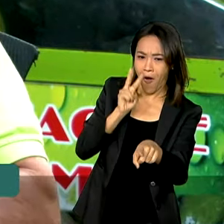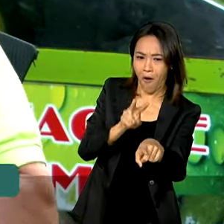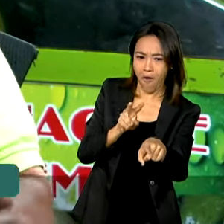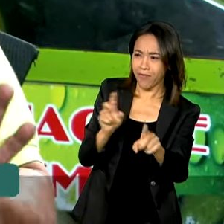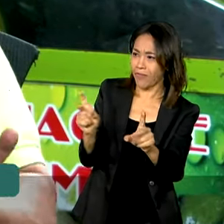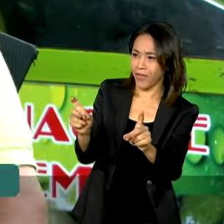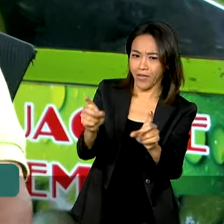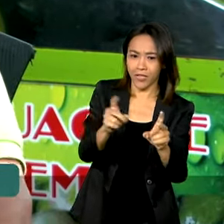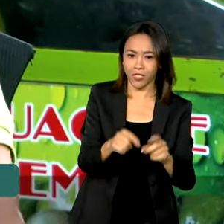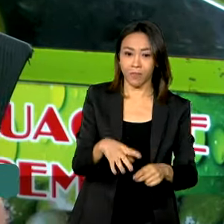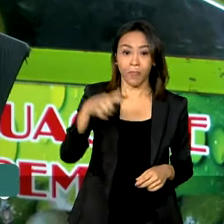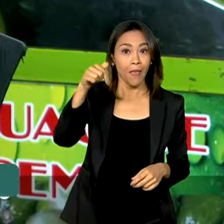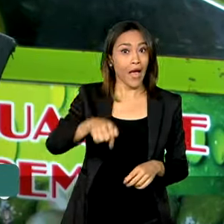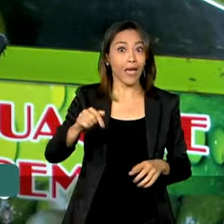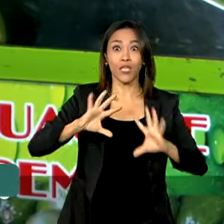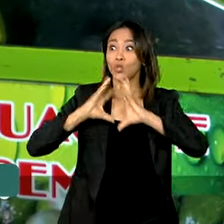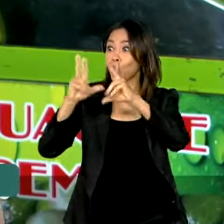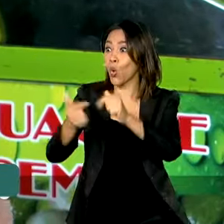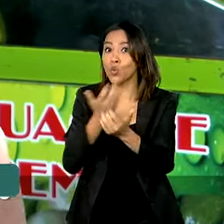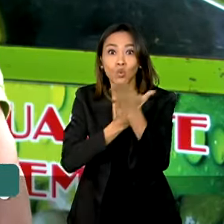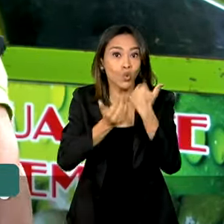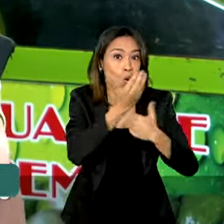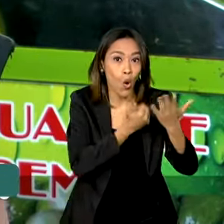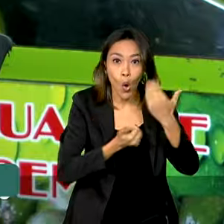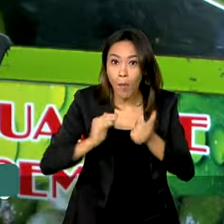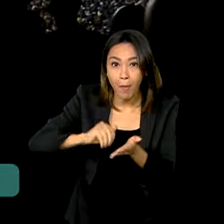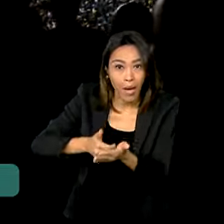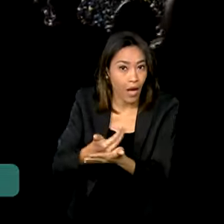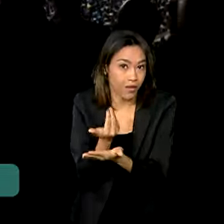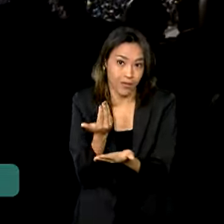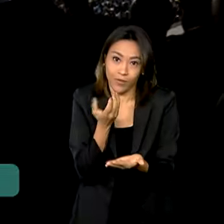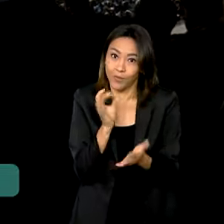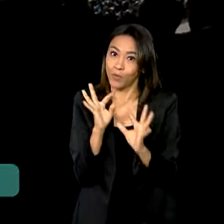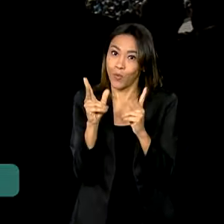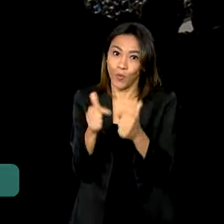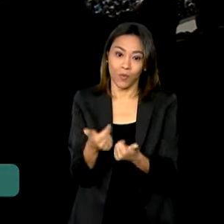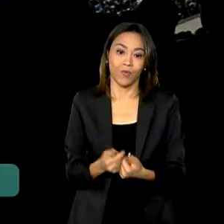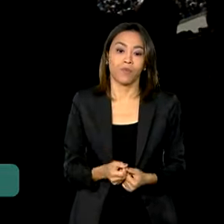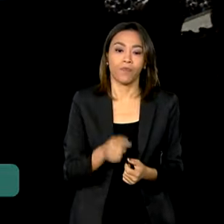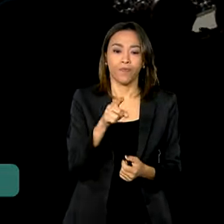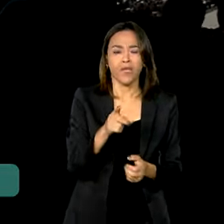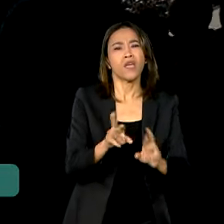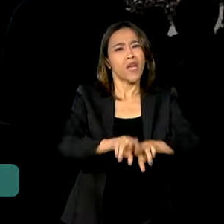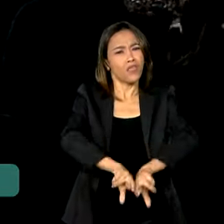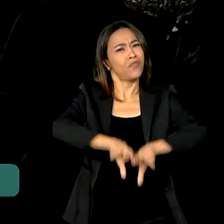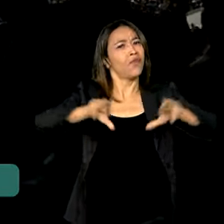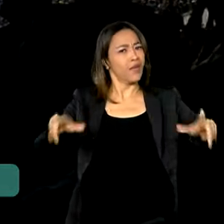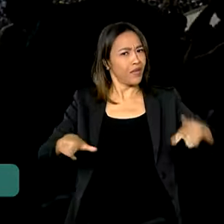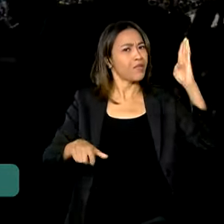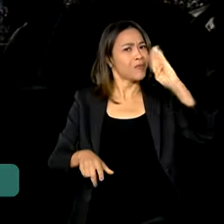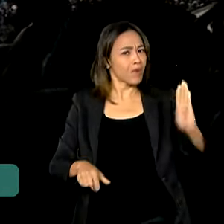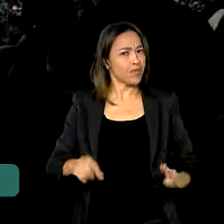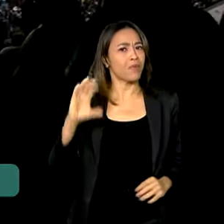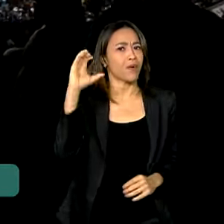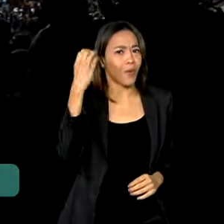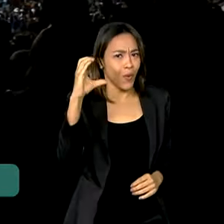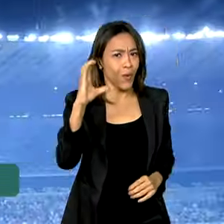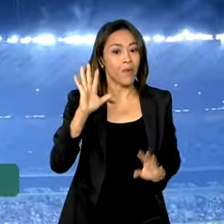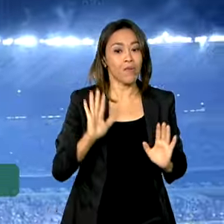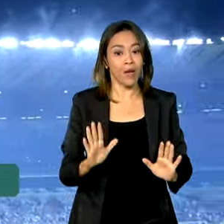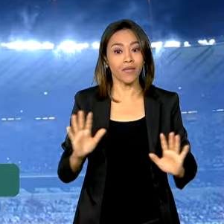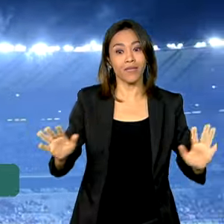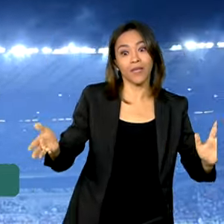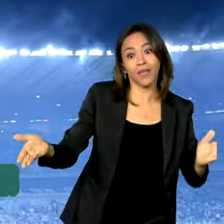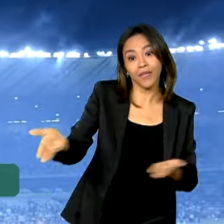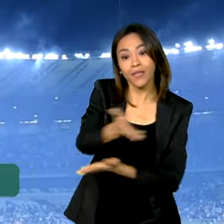Aqui todos consumiram abacate. Em Colômbia, todo mundo consumia abacate. Apesar das diferenças, os dois países também compartilham alguns